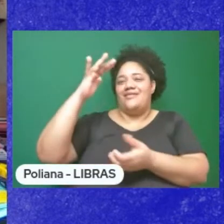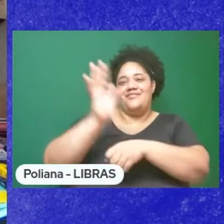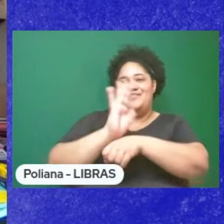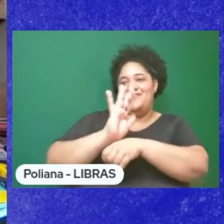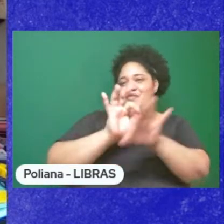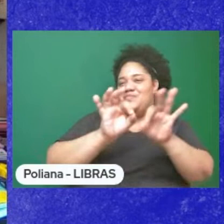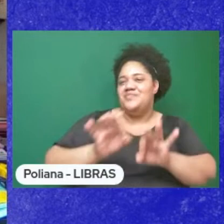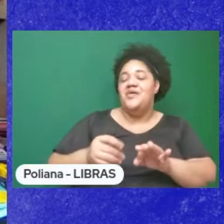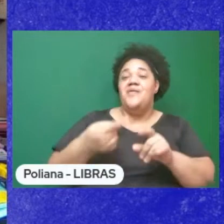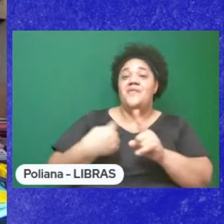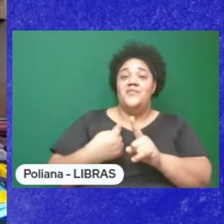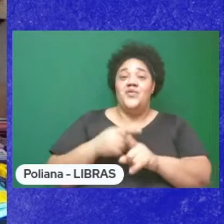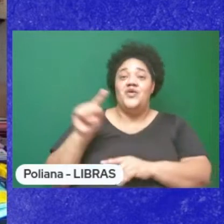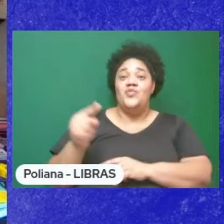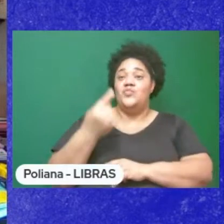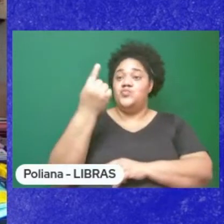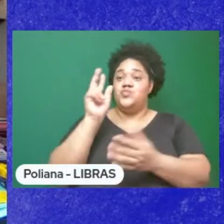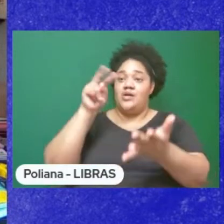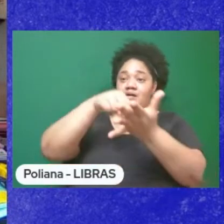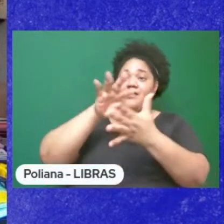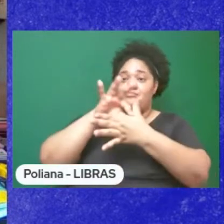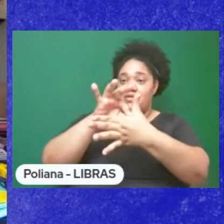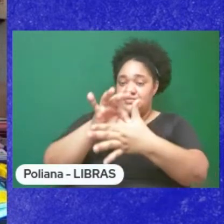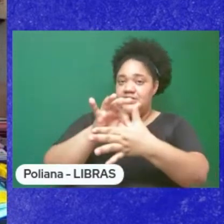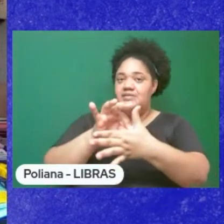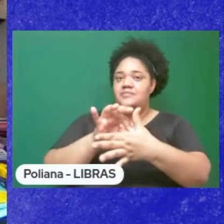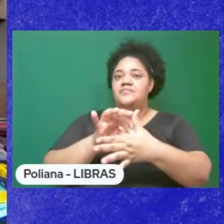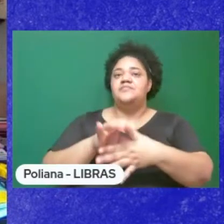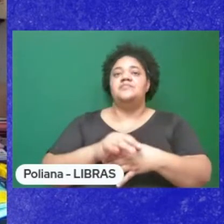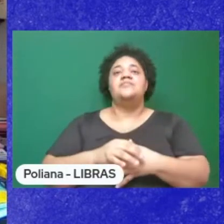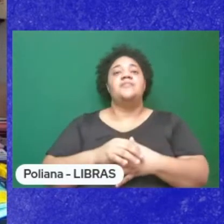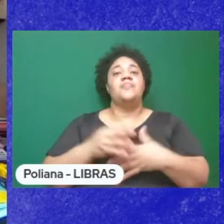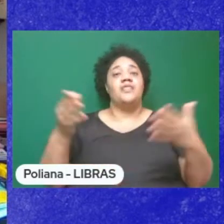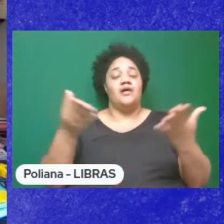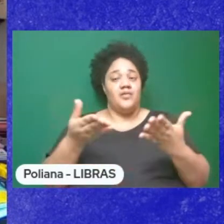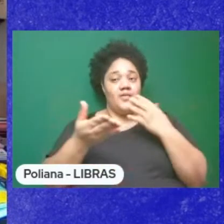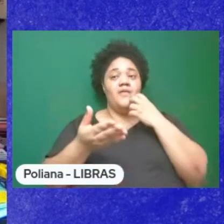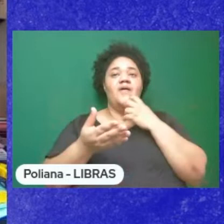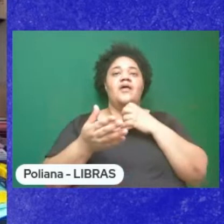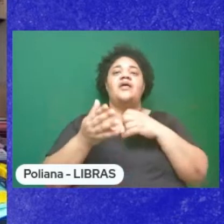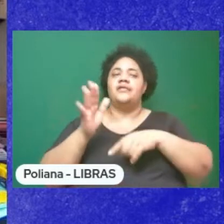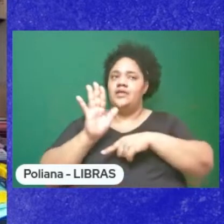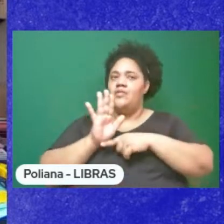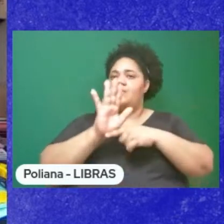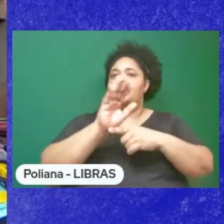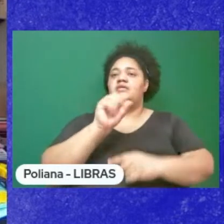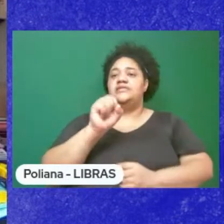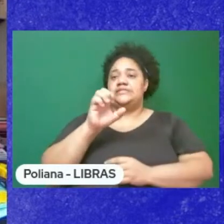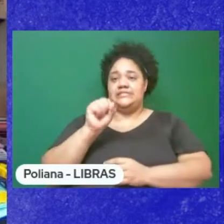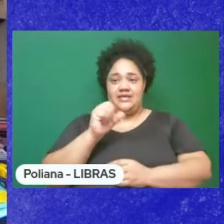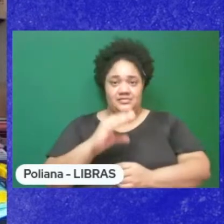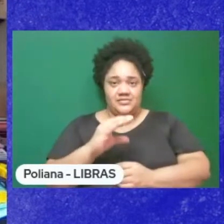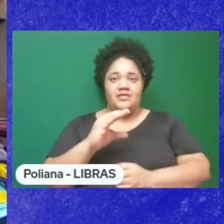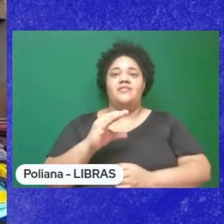a gente só teve uma sessão presencial do filme, né? Até, assim, agora ele entrou na Mostra Sesc também no final do ano passado, e aí a gente teve